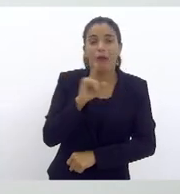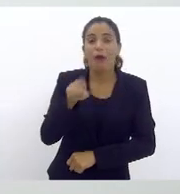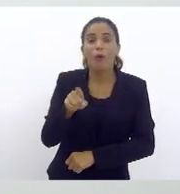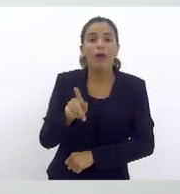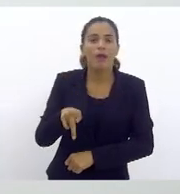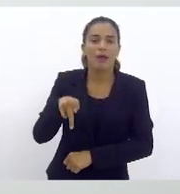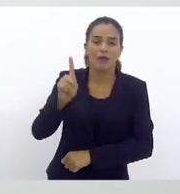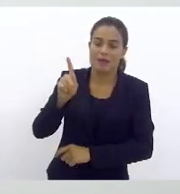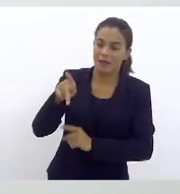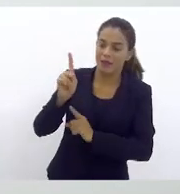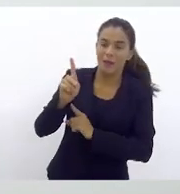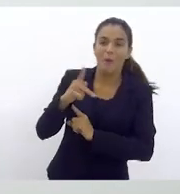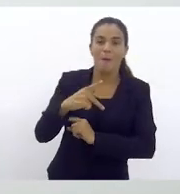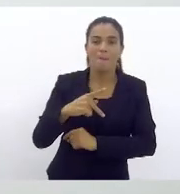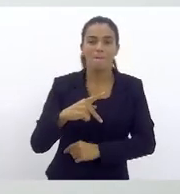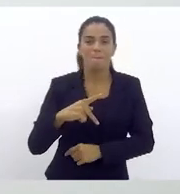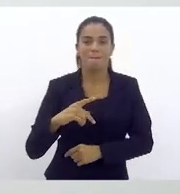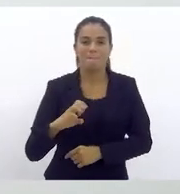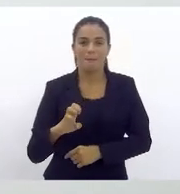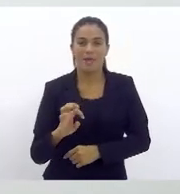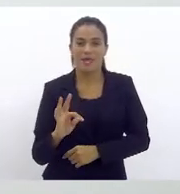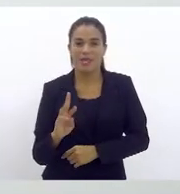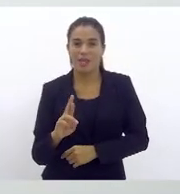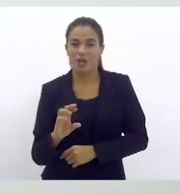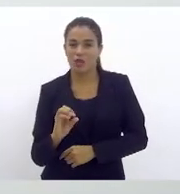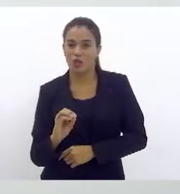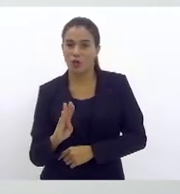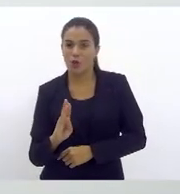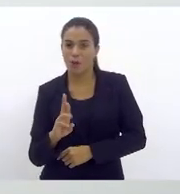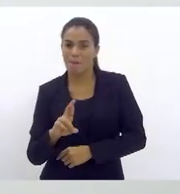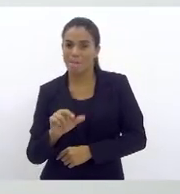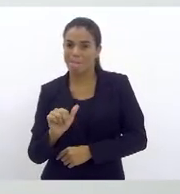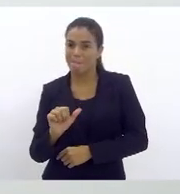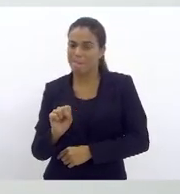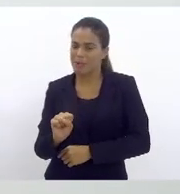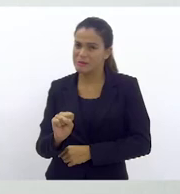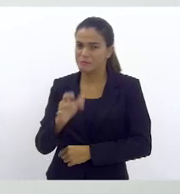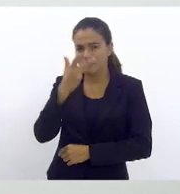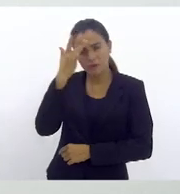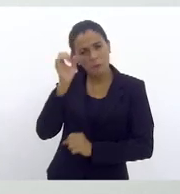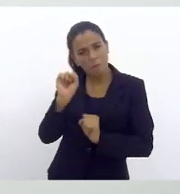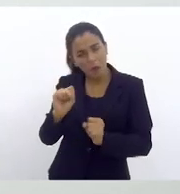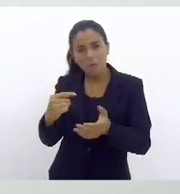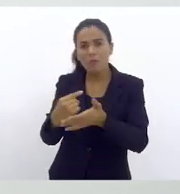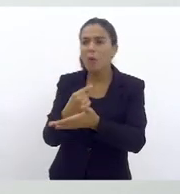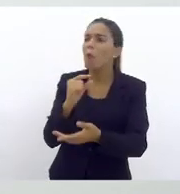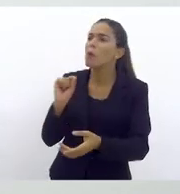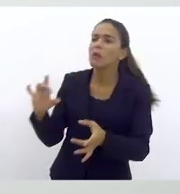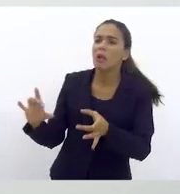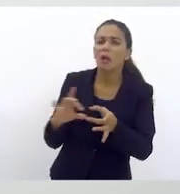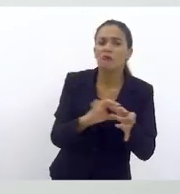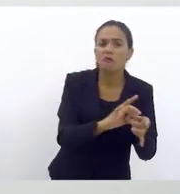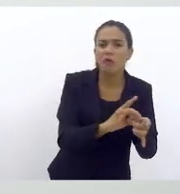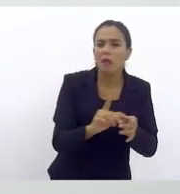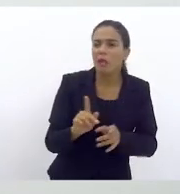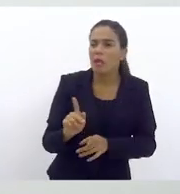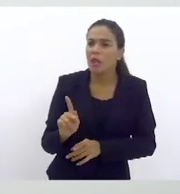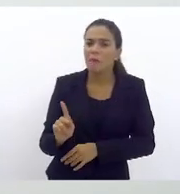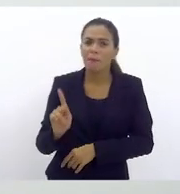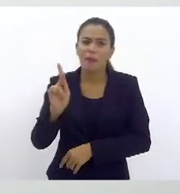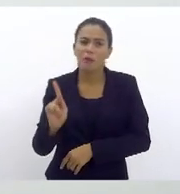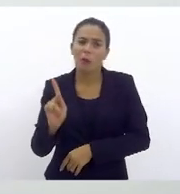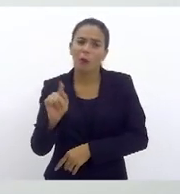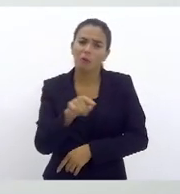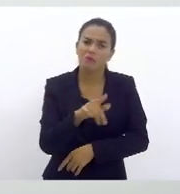Petrobras Não é isso não foi citado aqui Alguém poderia perguntar mas que que tem a ver a indústria do petróleo que o complexo